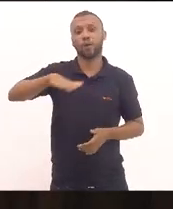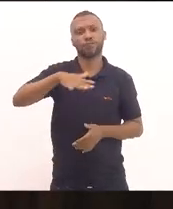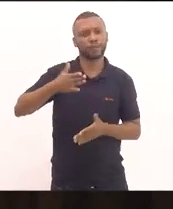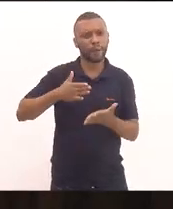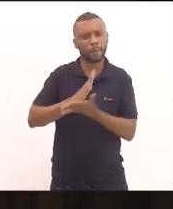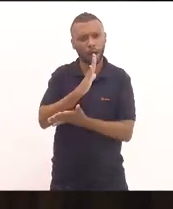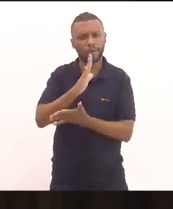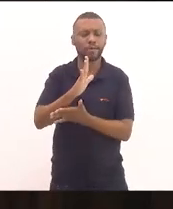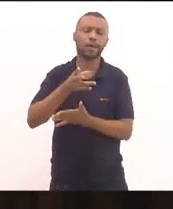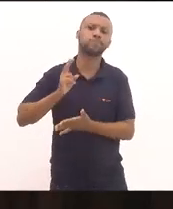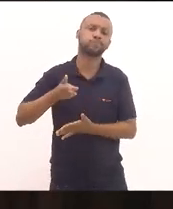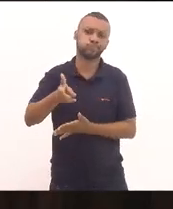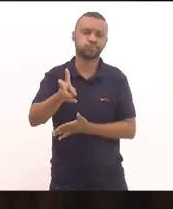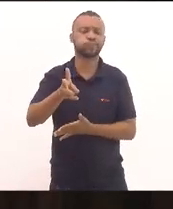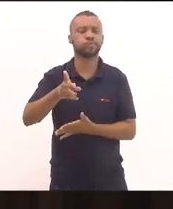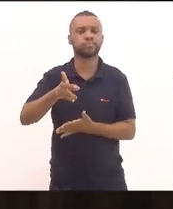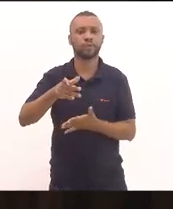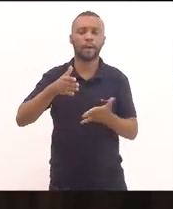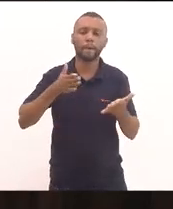como estão, aprovado.